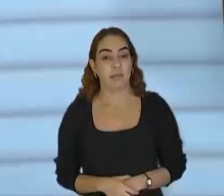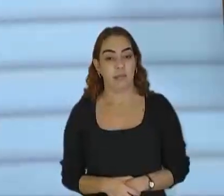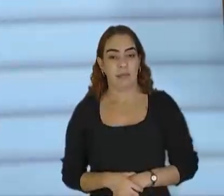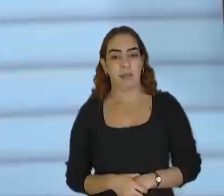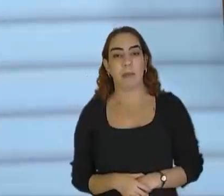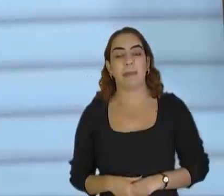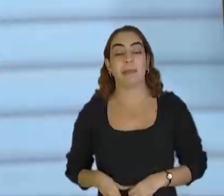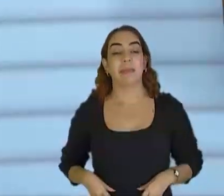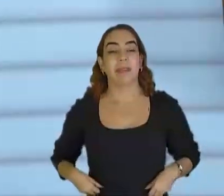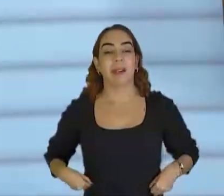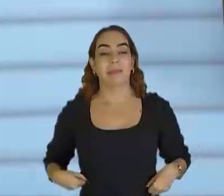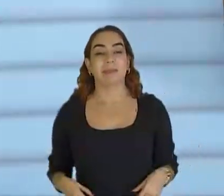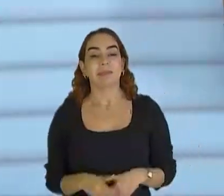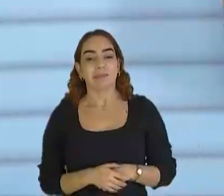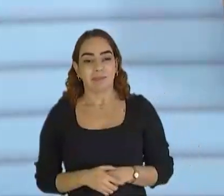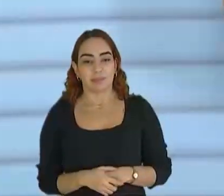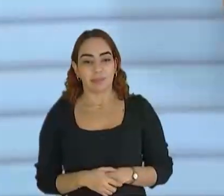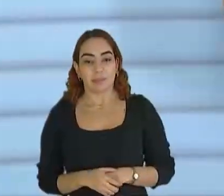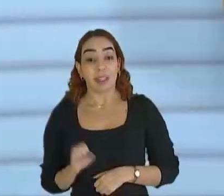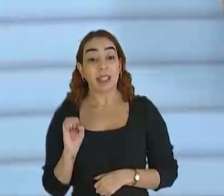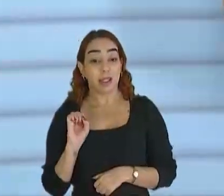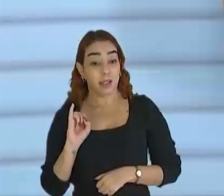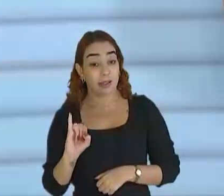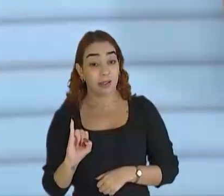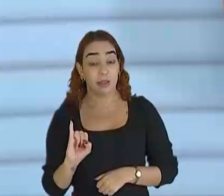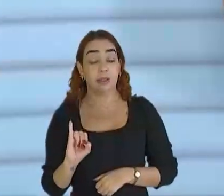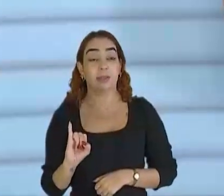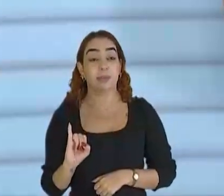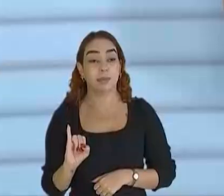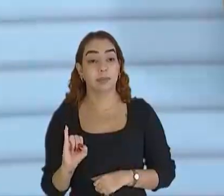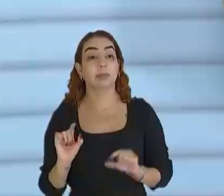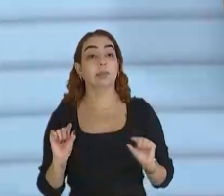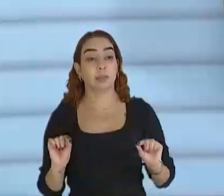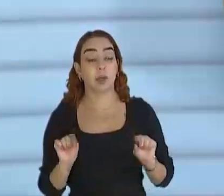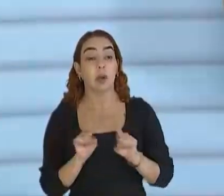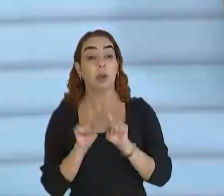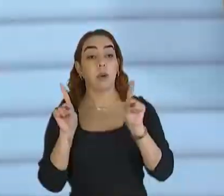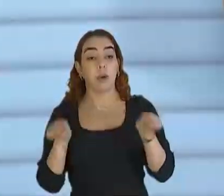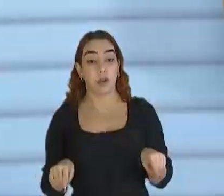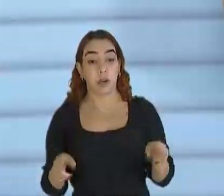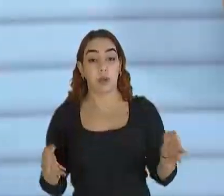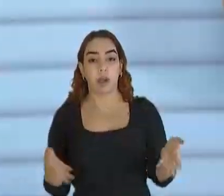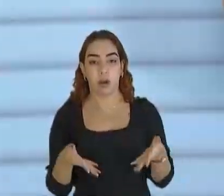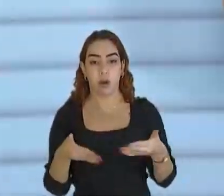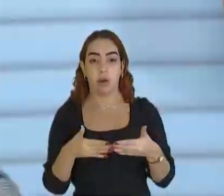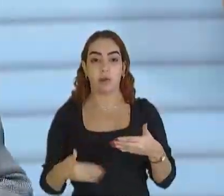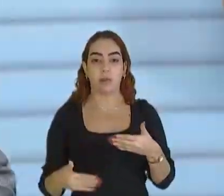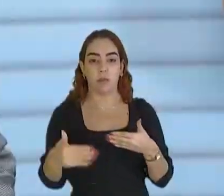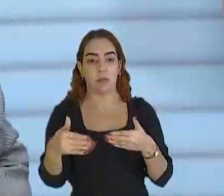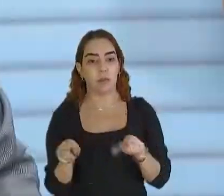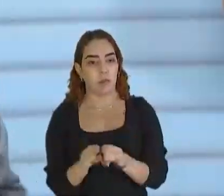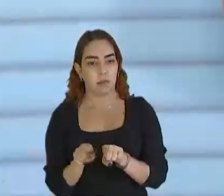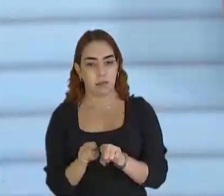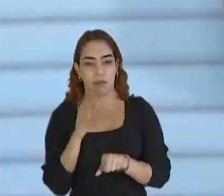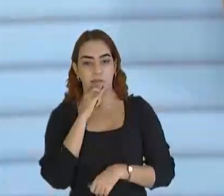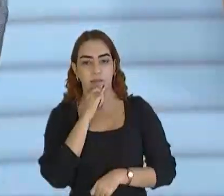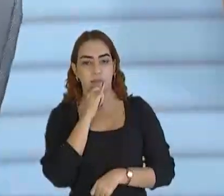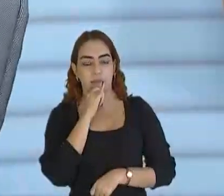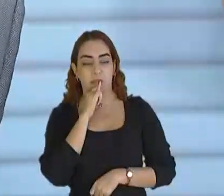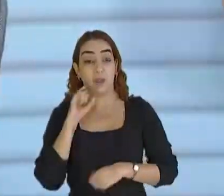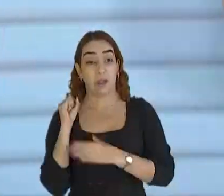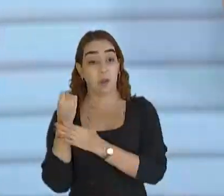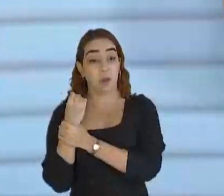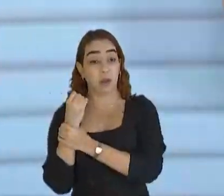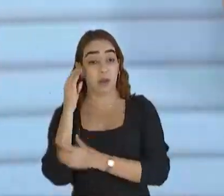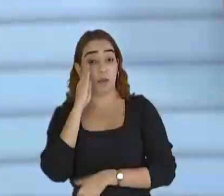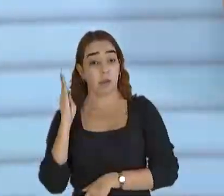ela é conjugada com o médio e com o longo prazo. É o que nós defendemos. Não se investe pouco em segurança no Brasil. O